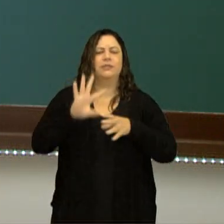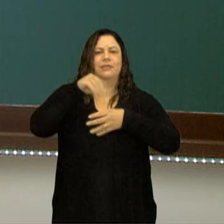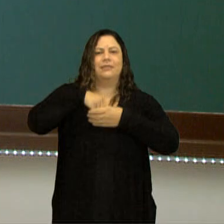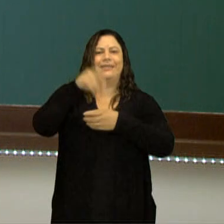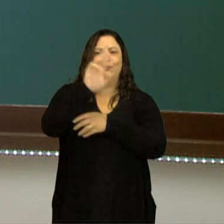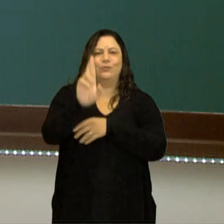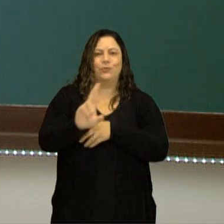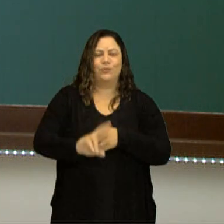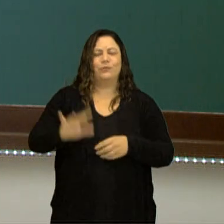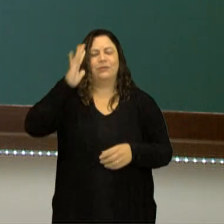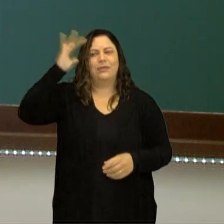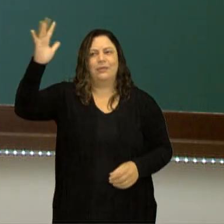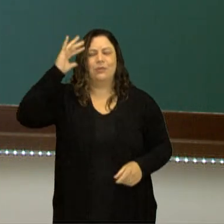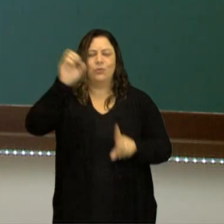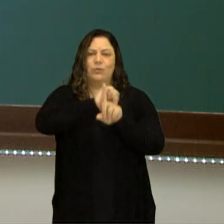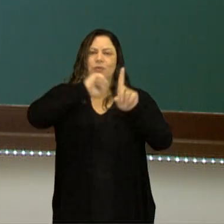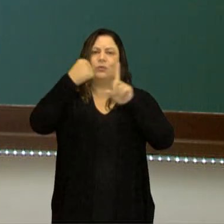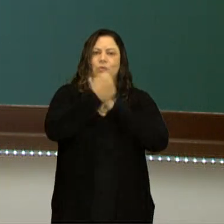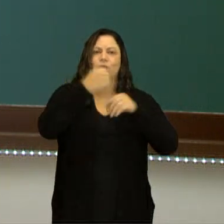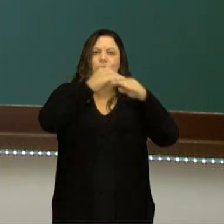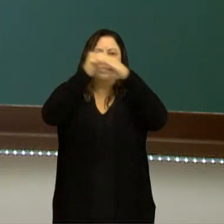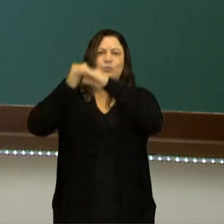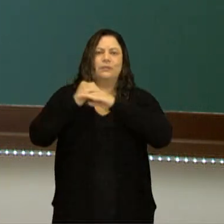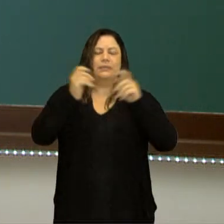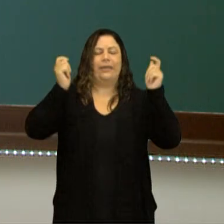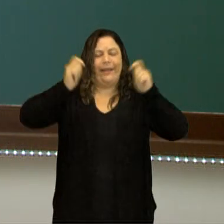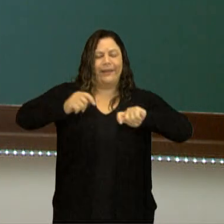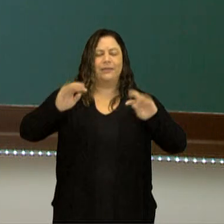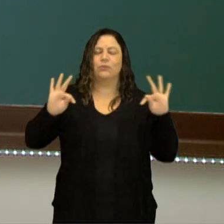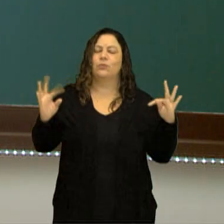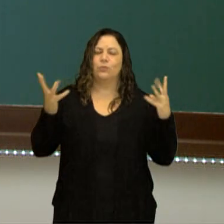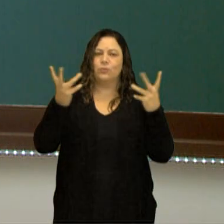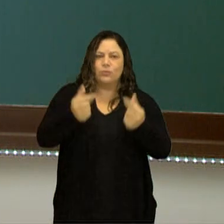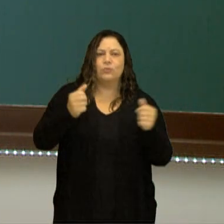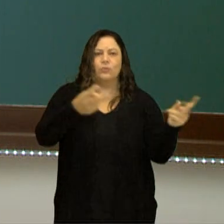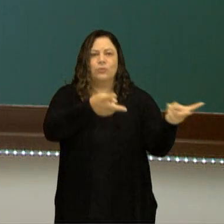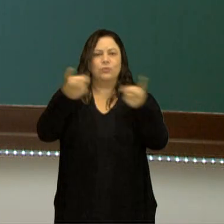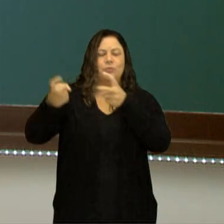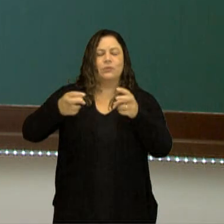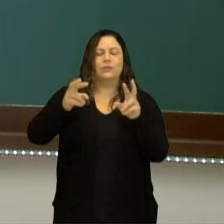a teoria socialista. E com tudo isso nós vamos ver que a